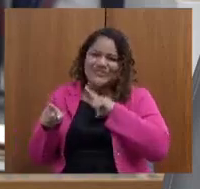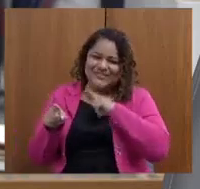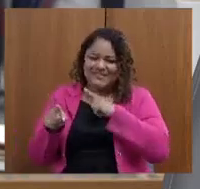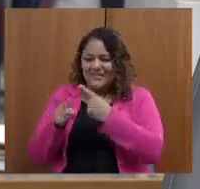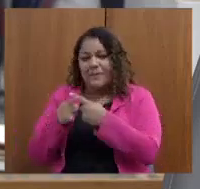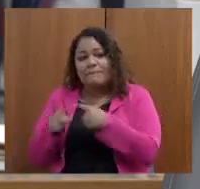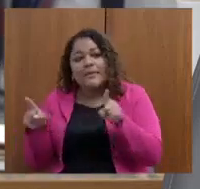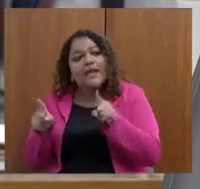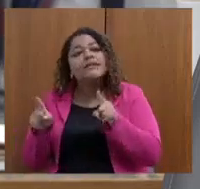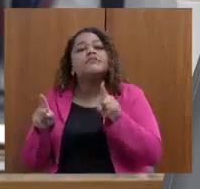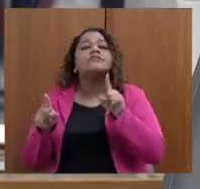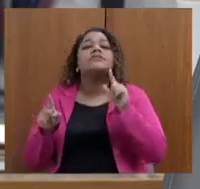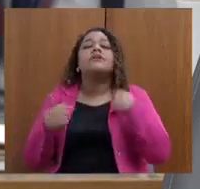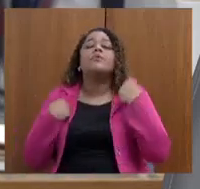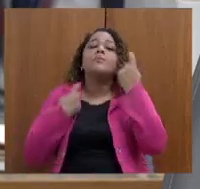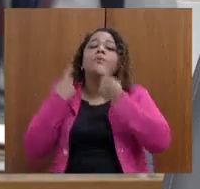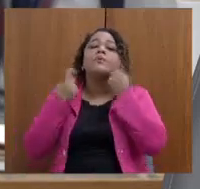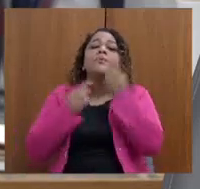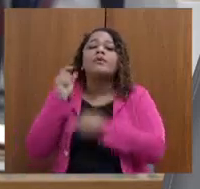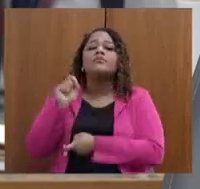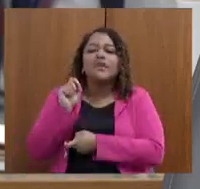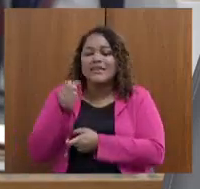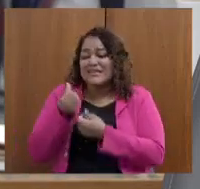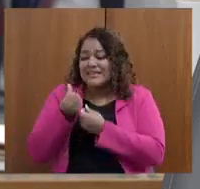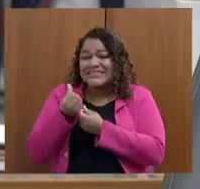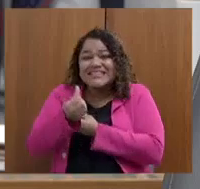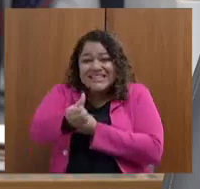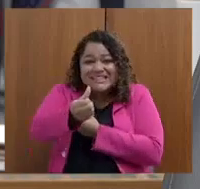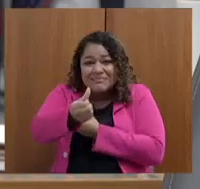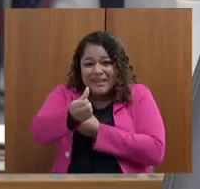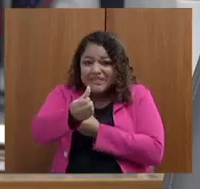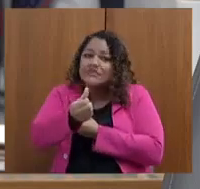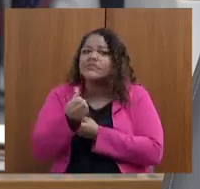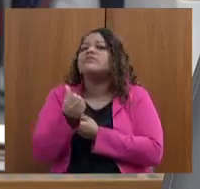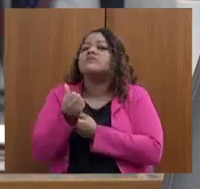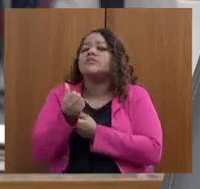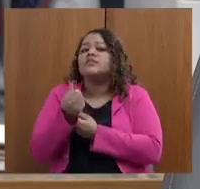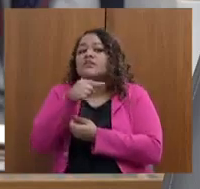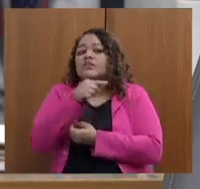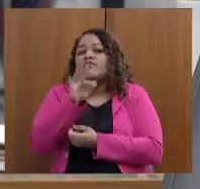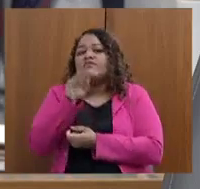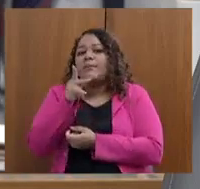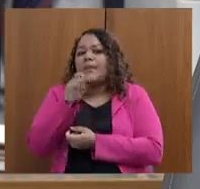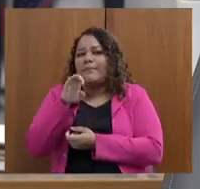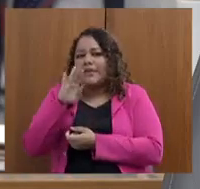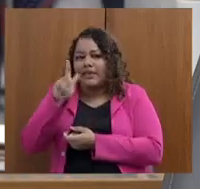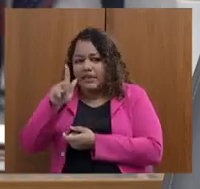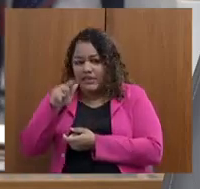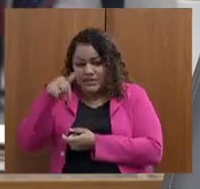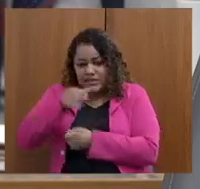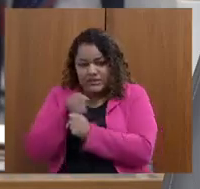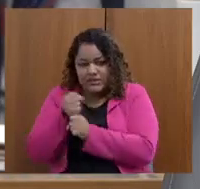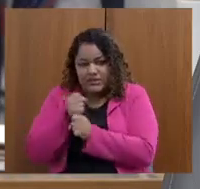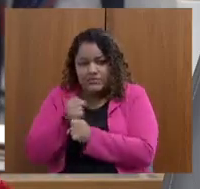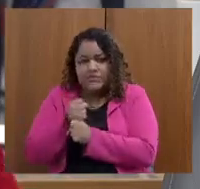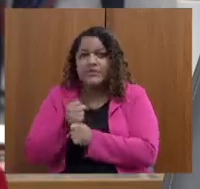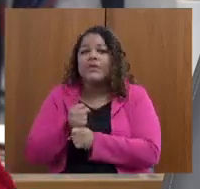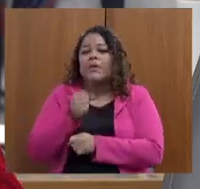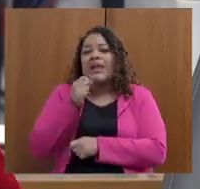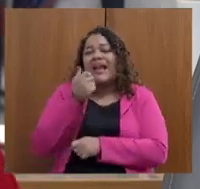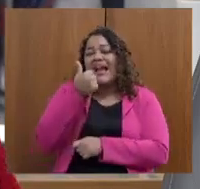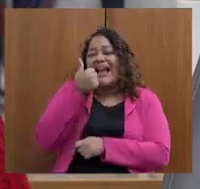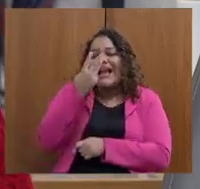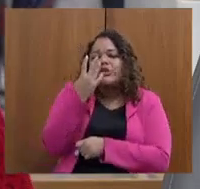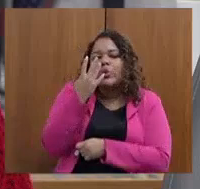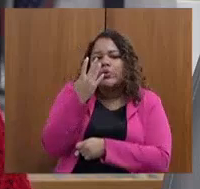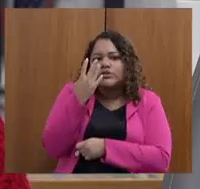da execução da família secretária nós estamos com 14 ponto 79% não é isso é do